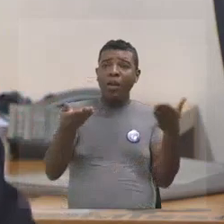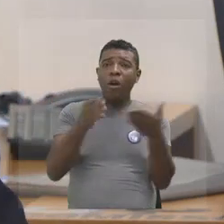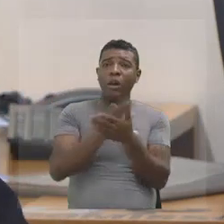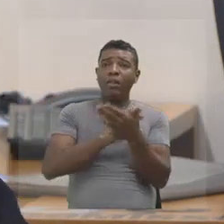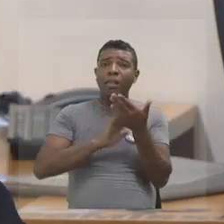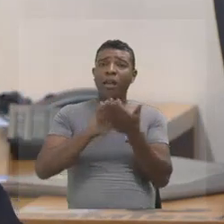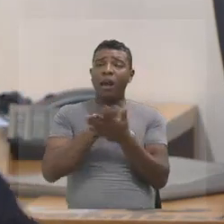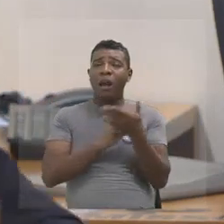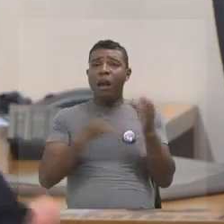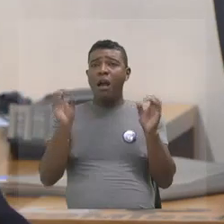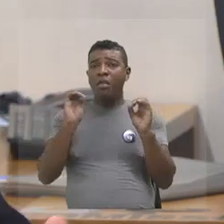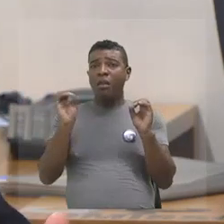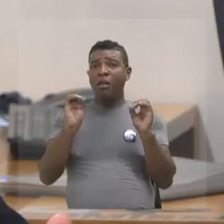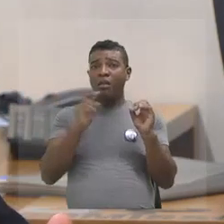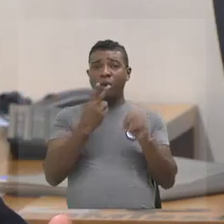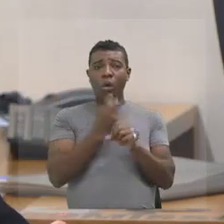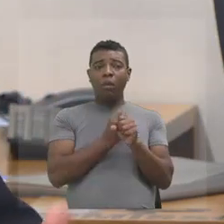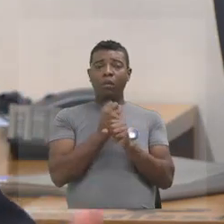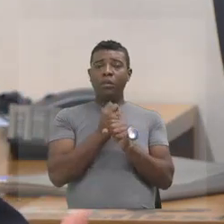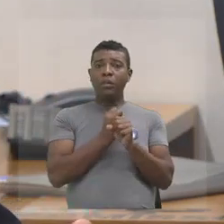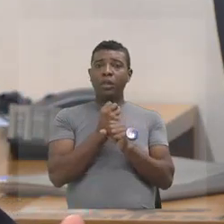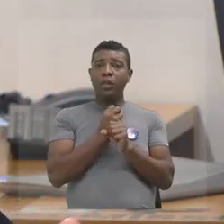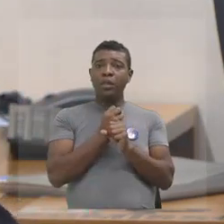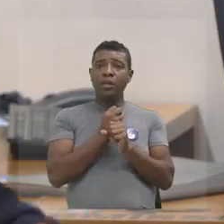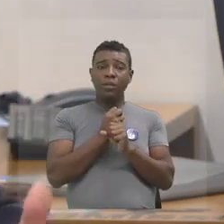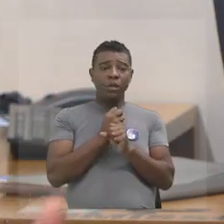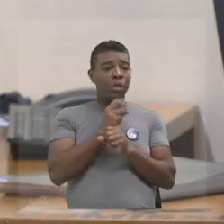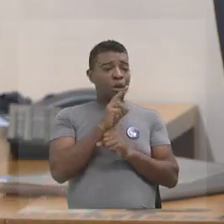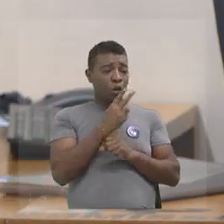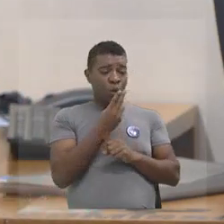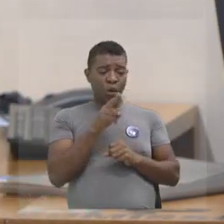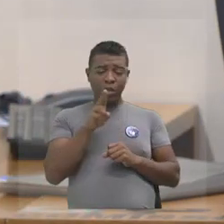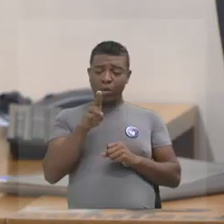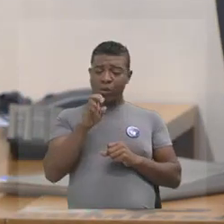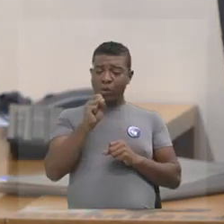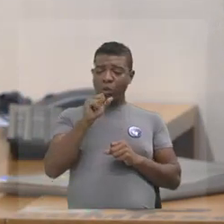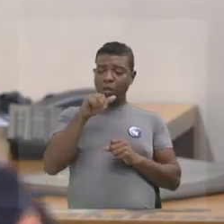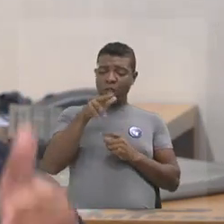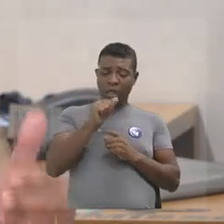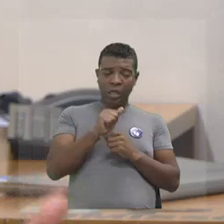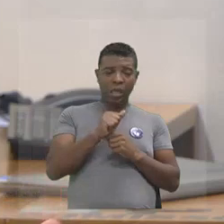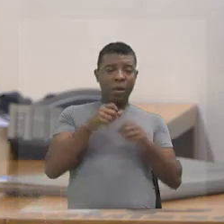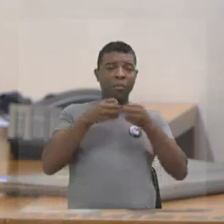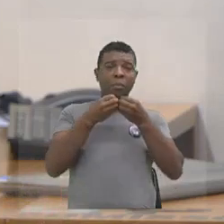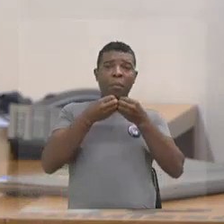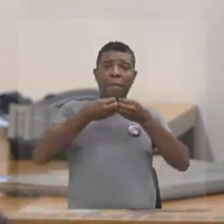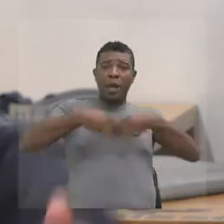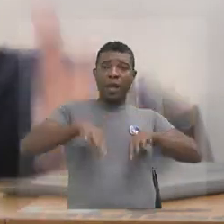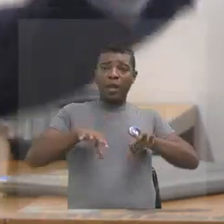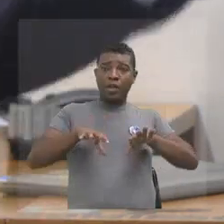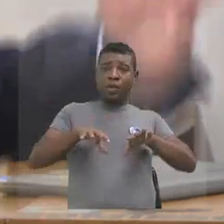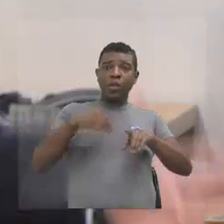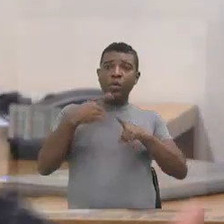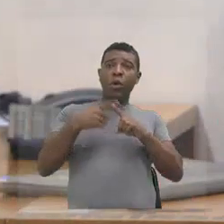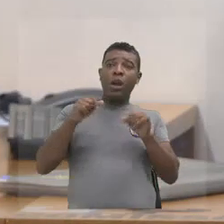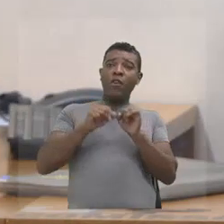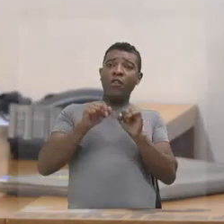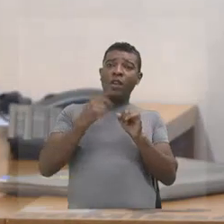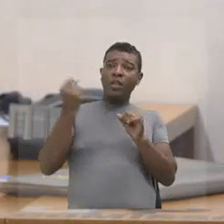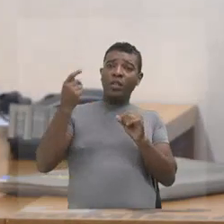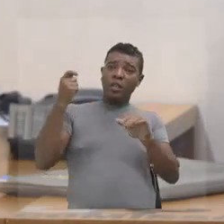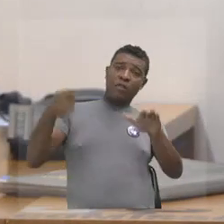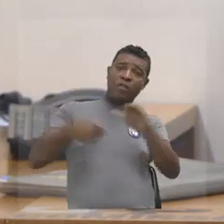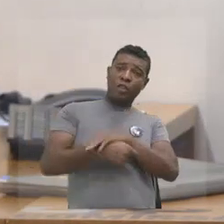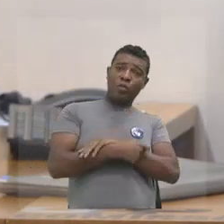estamos aí dois anos com duas usinas tendo prejuízo porque fizeram investimento e lá na outra ponta